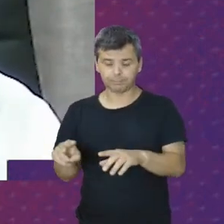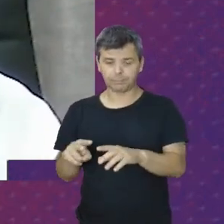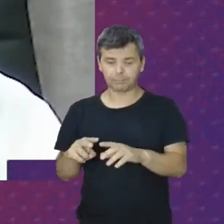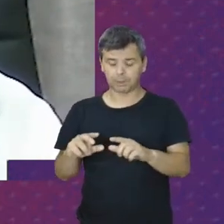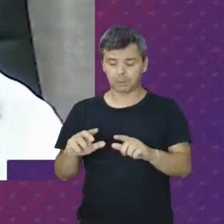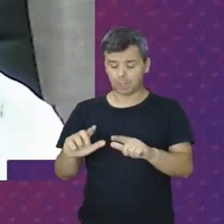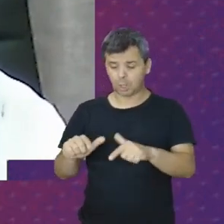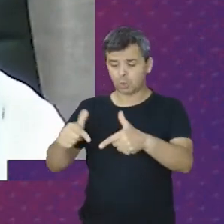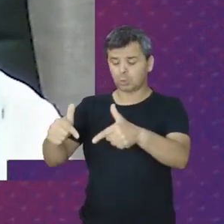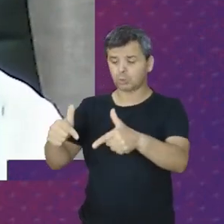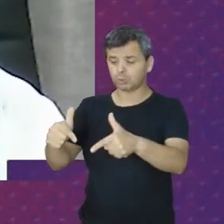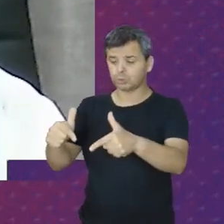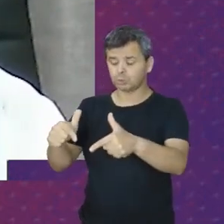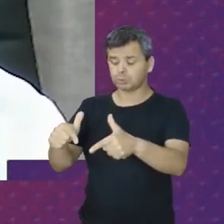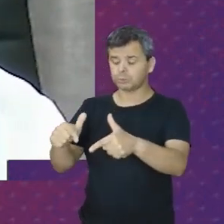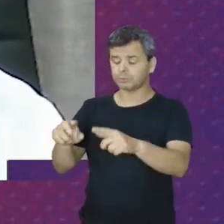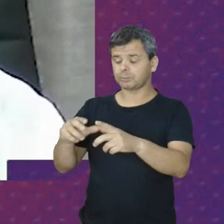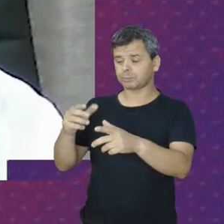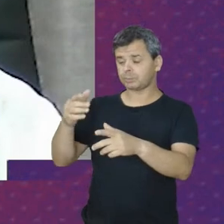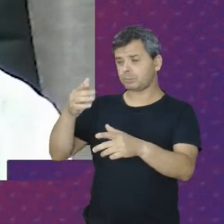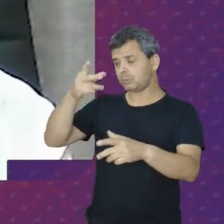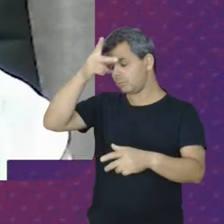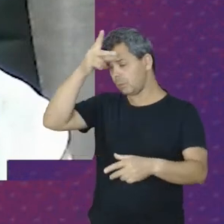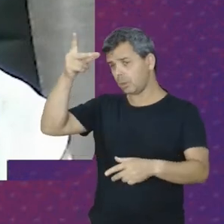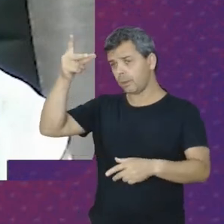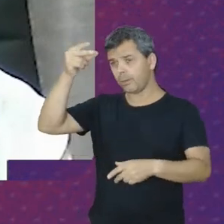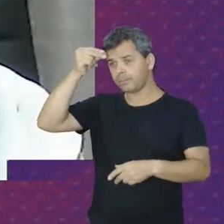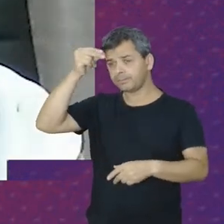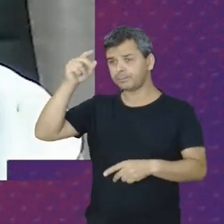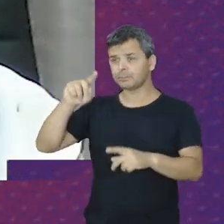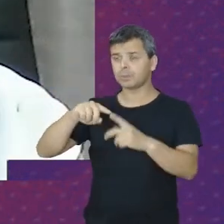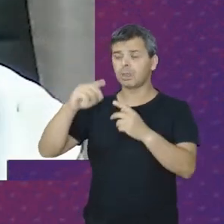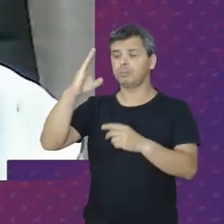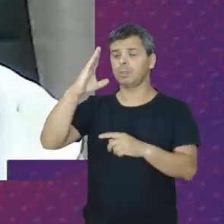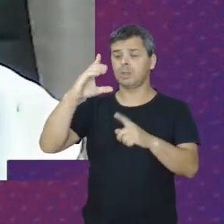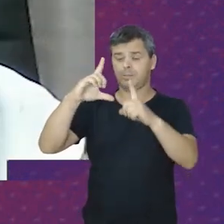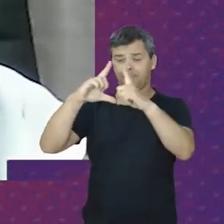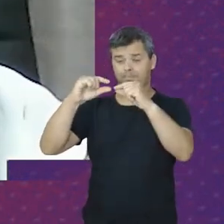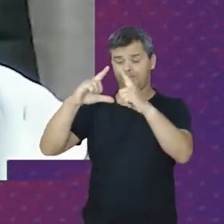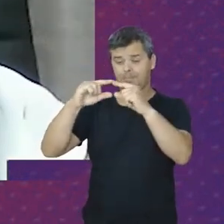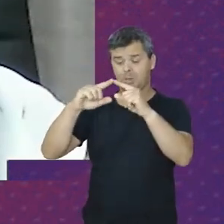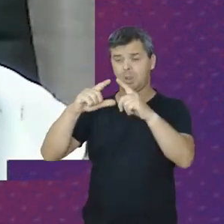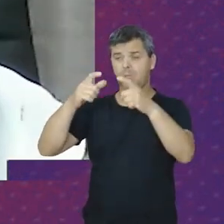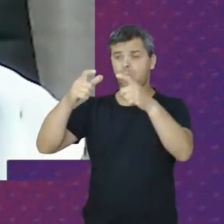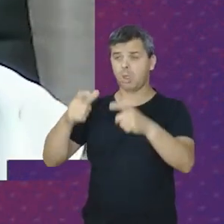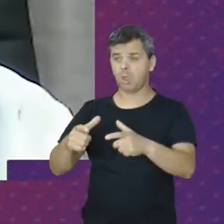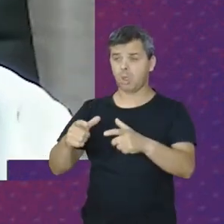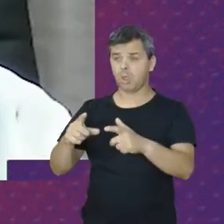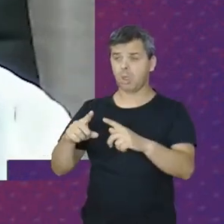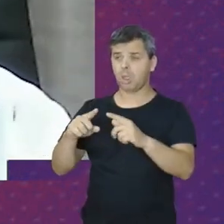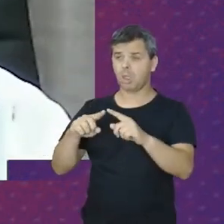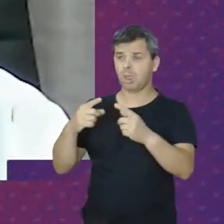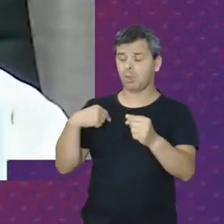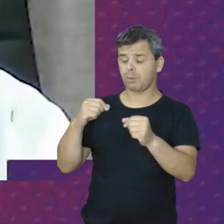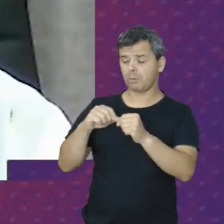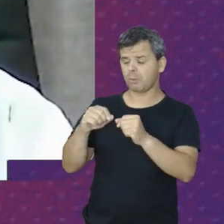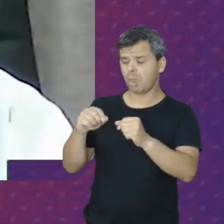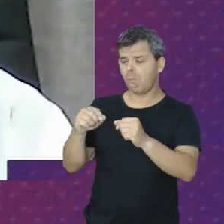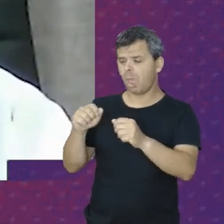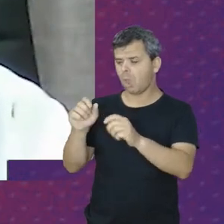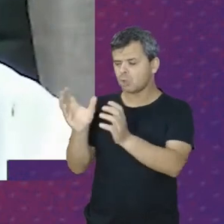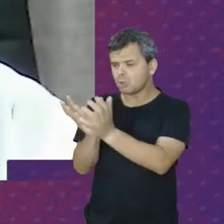Frente Nacional de Prefeitos, tá? Lá em Brasília, onde, através da Frente Nacional de Prefeitos, nós